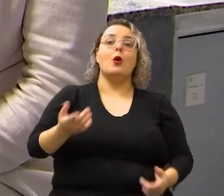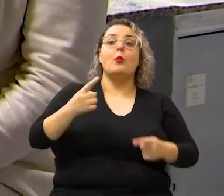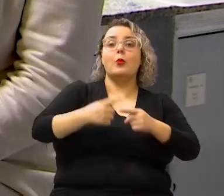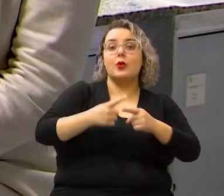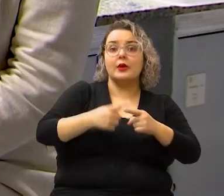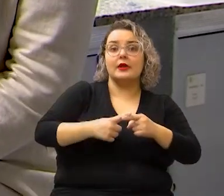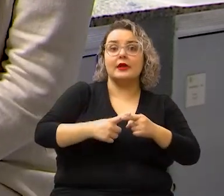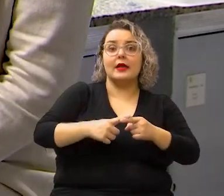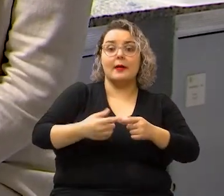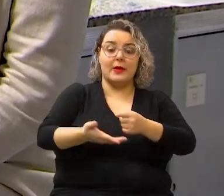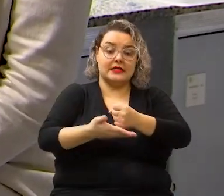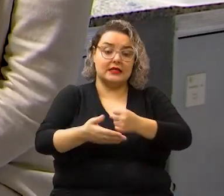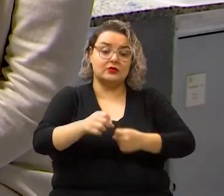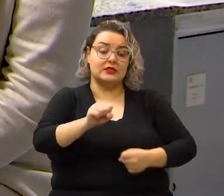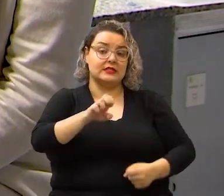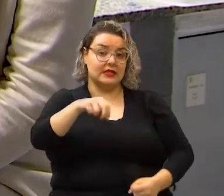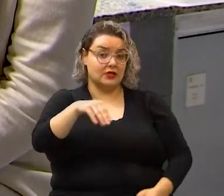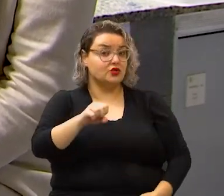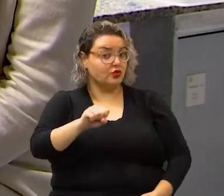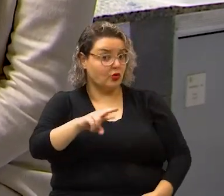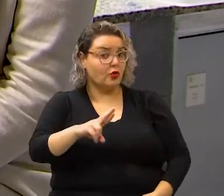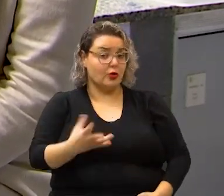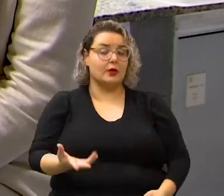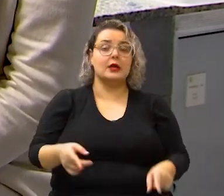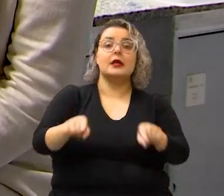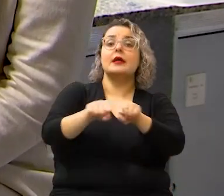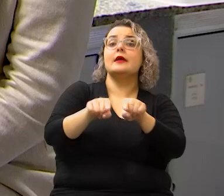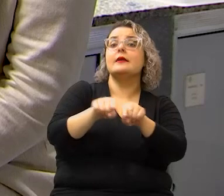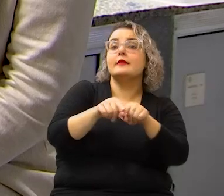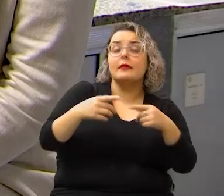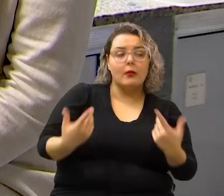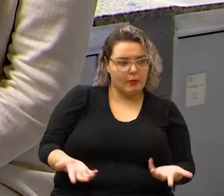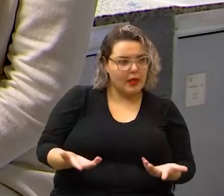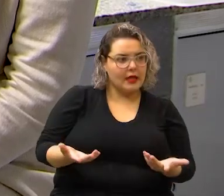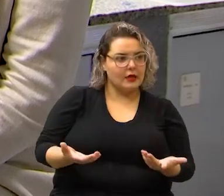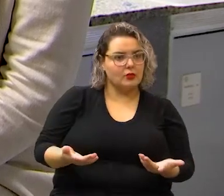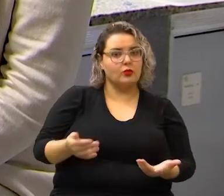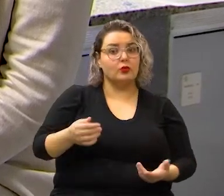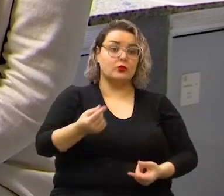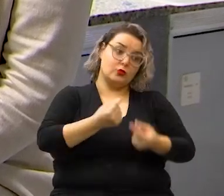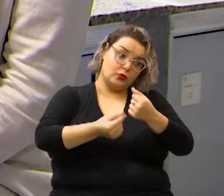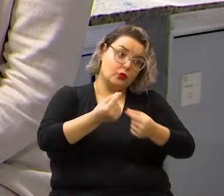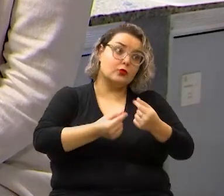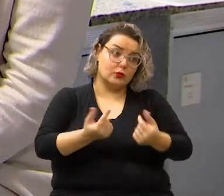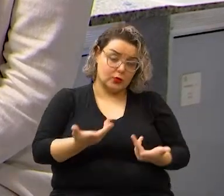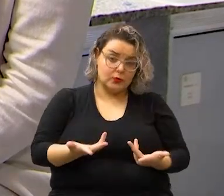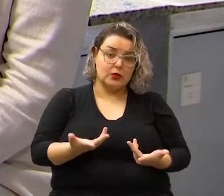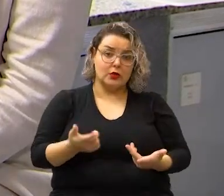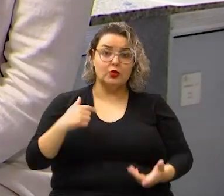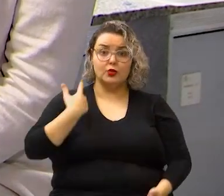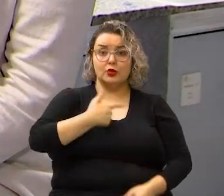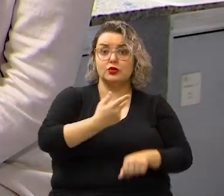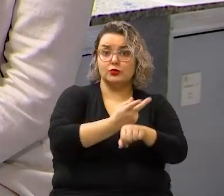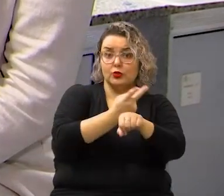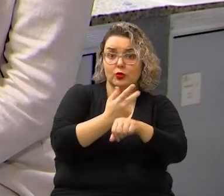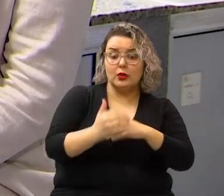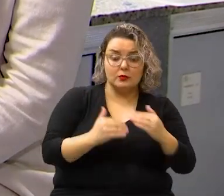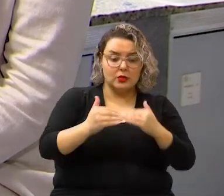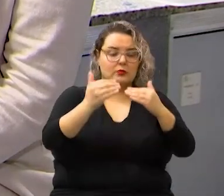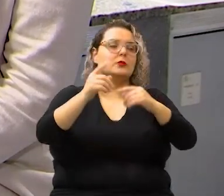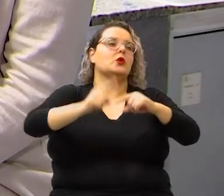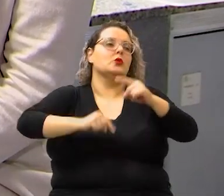sensores desse tipo. E também a questão do aspecto econômico. A gente tem